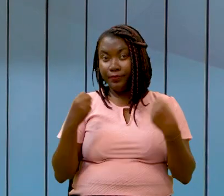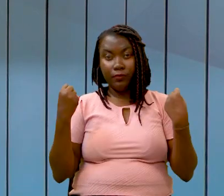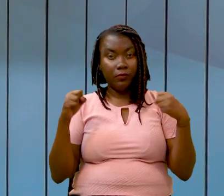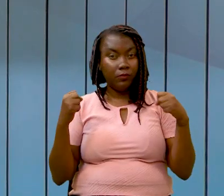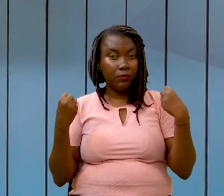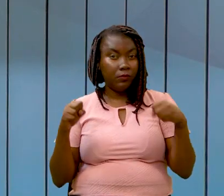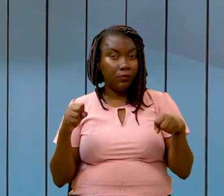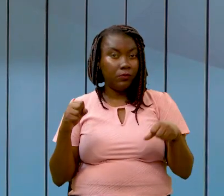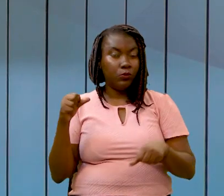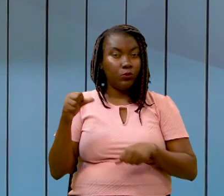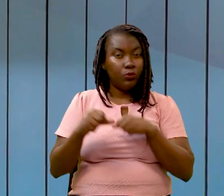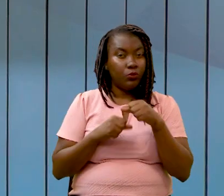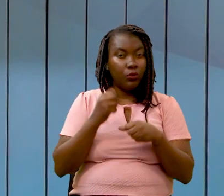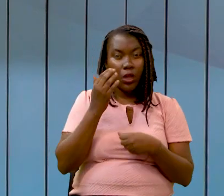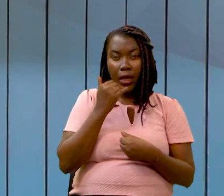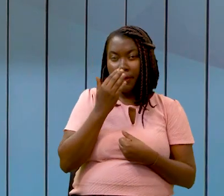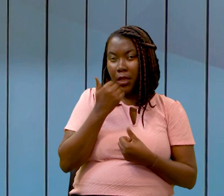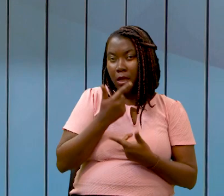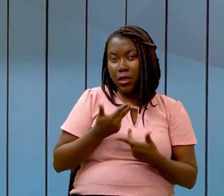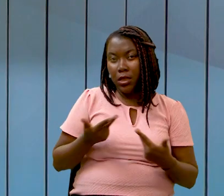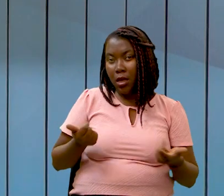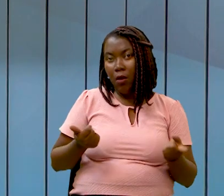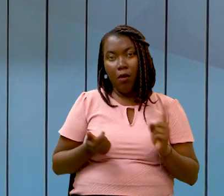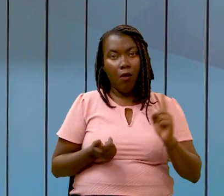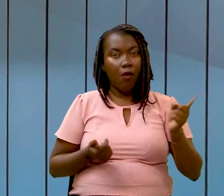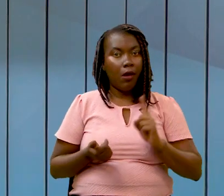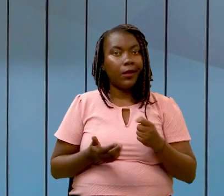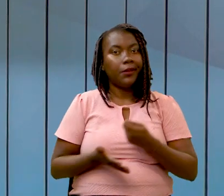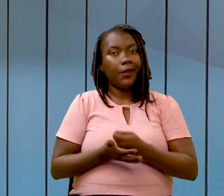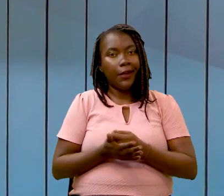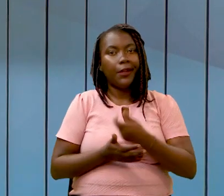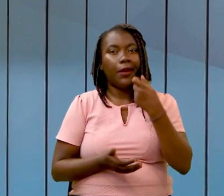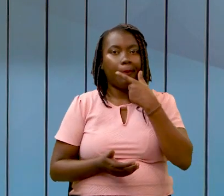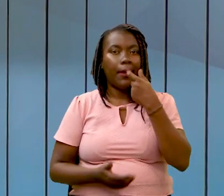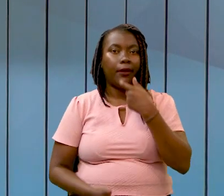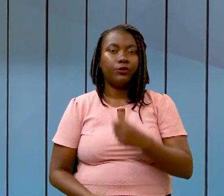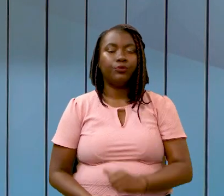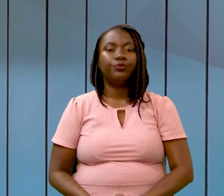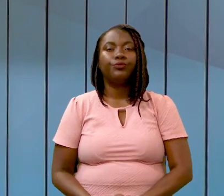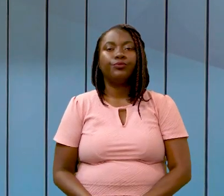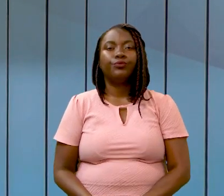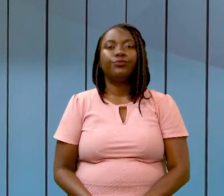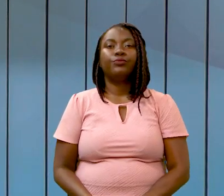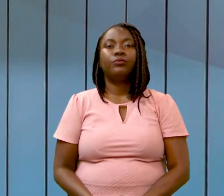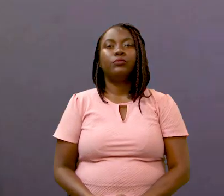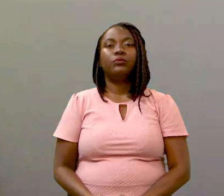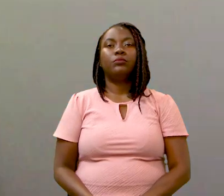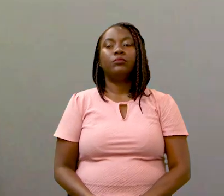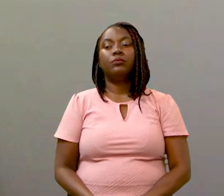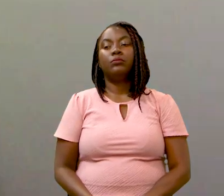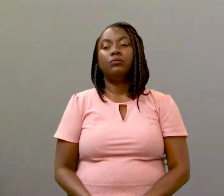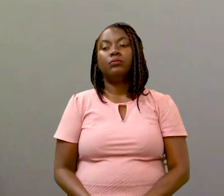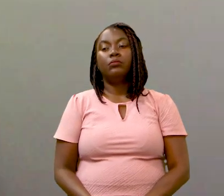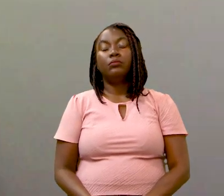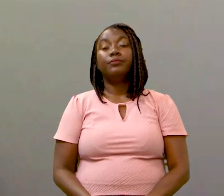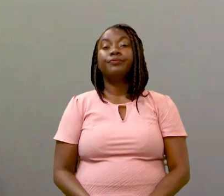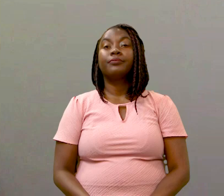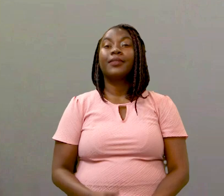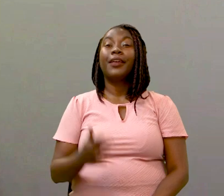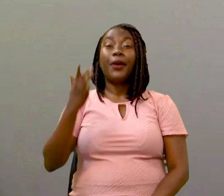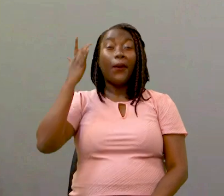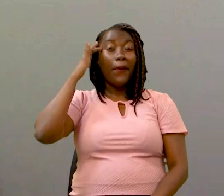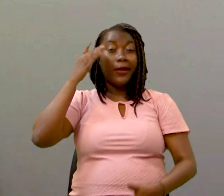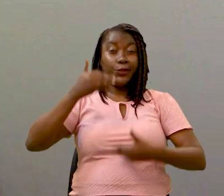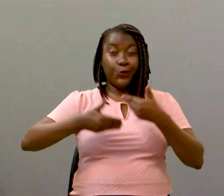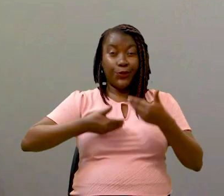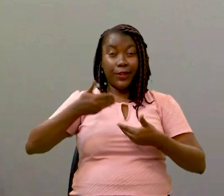é possível? Com exercícios, mudando um pouco a alimentação ou não? Tem que ter o remédio? Não, pode,